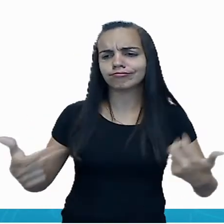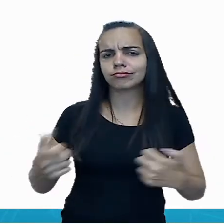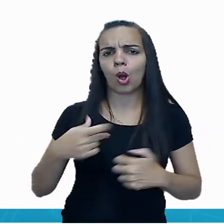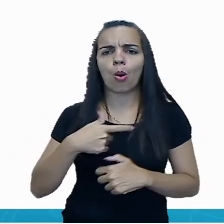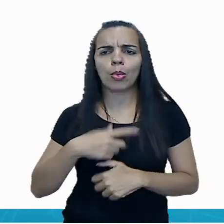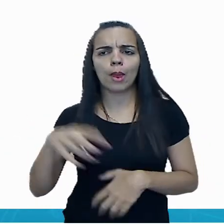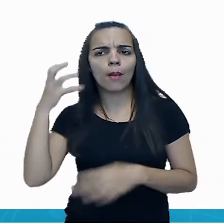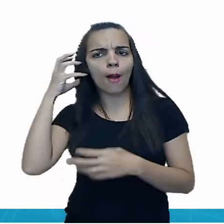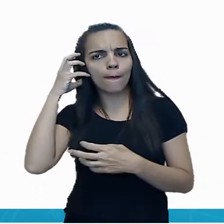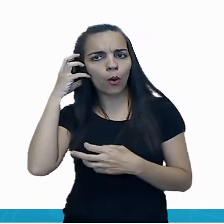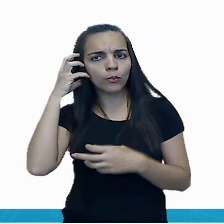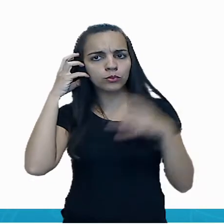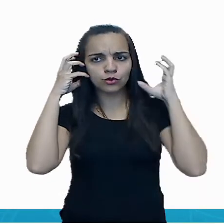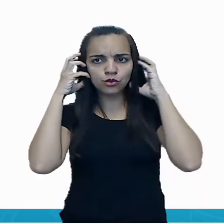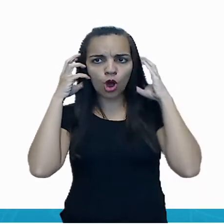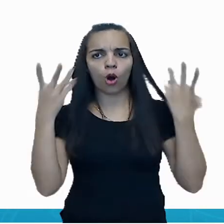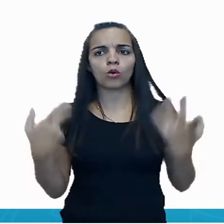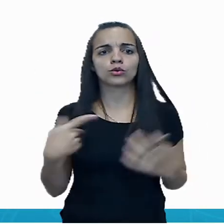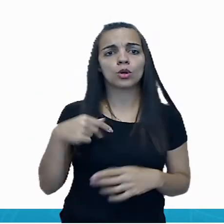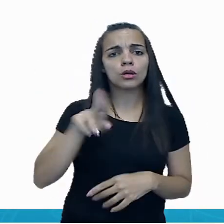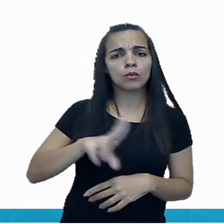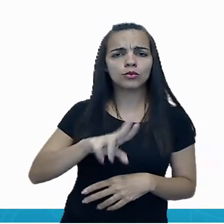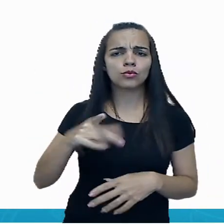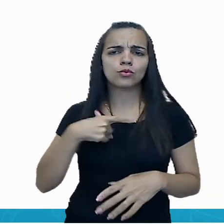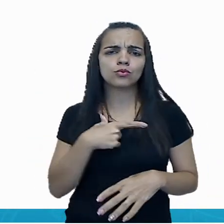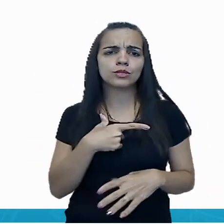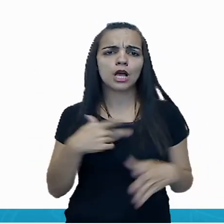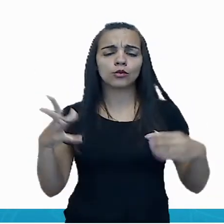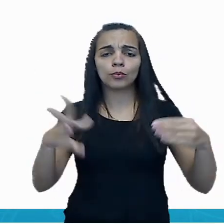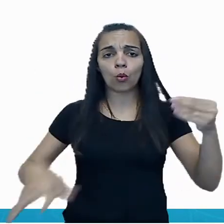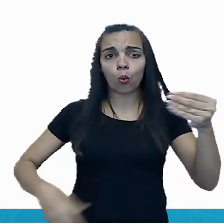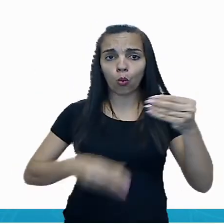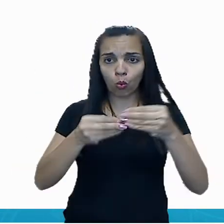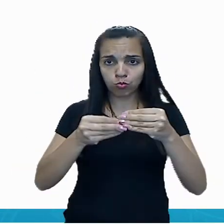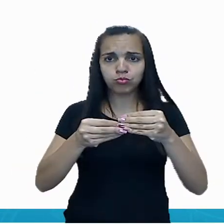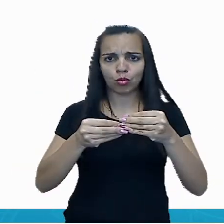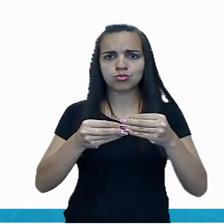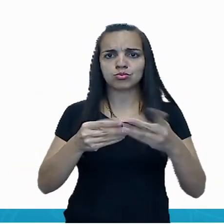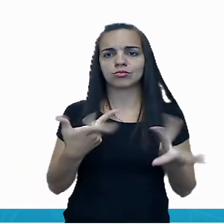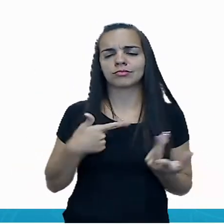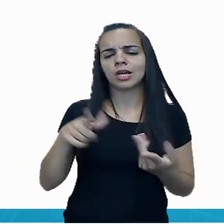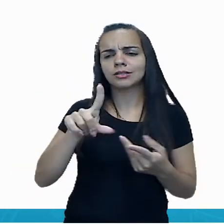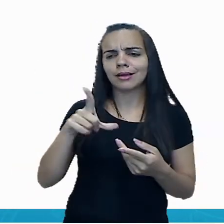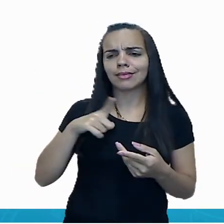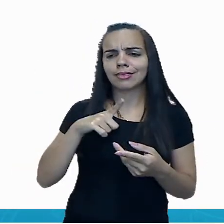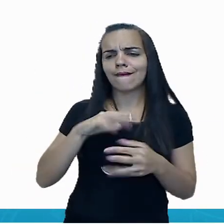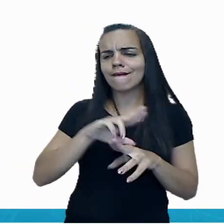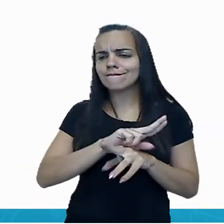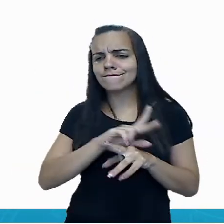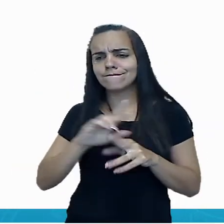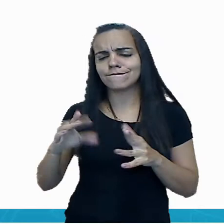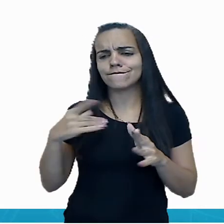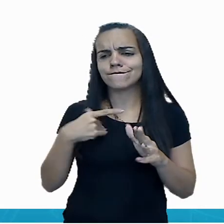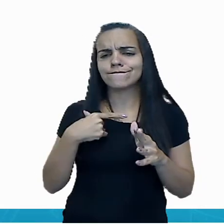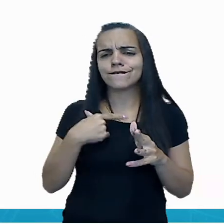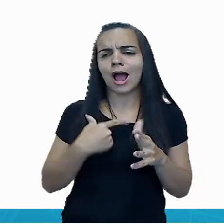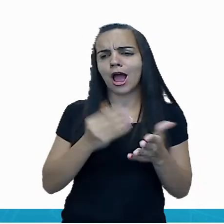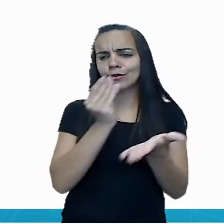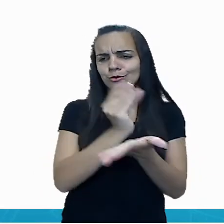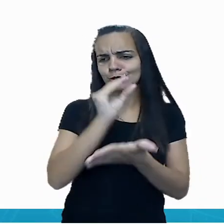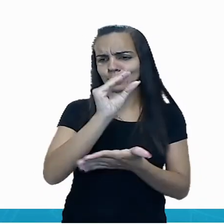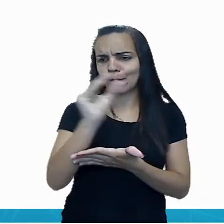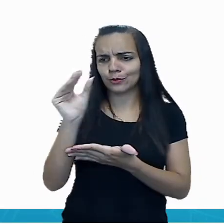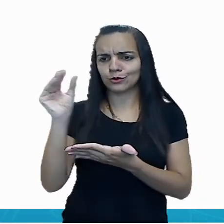E normalmente eles são compostos por uma série de episódios. Isso. E podem ser baixados